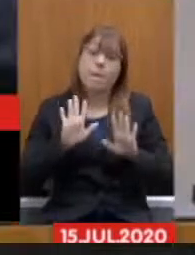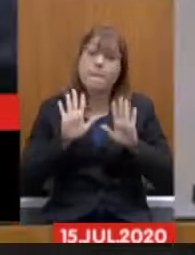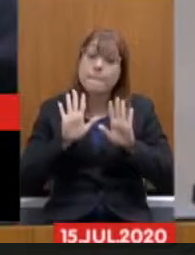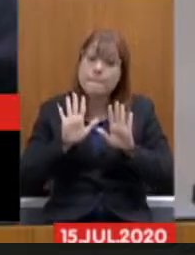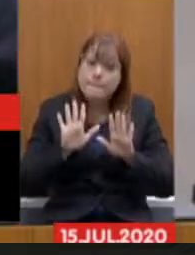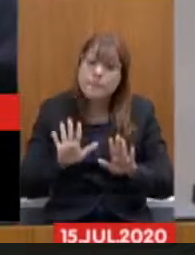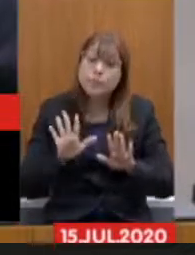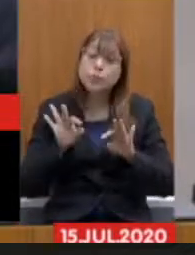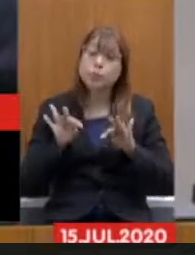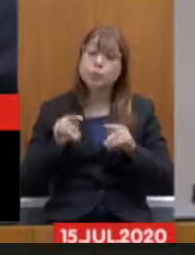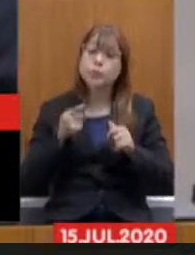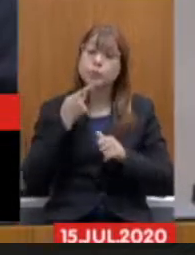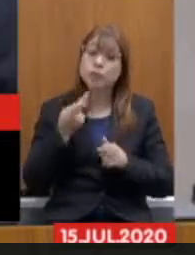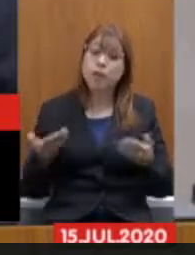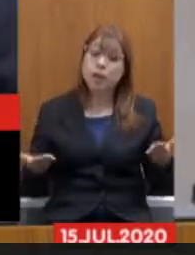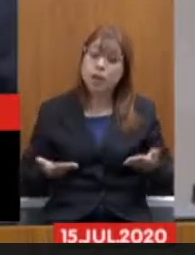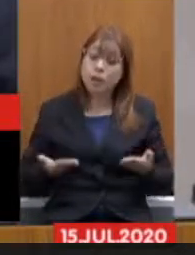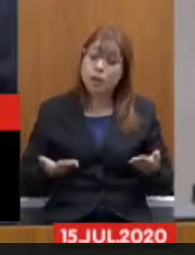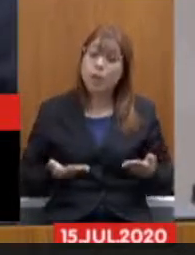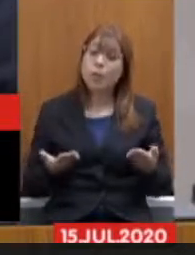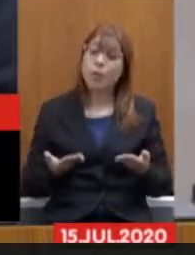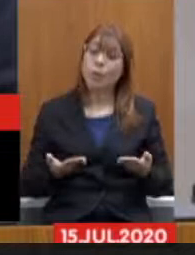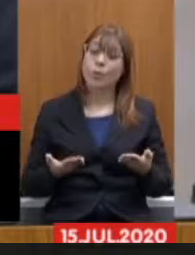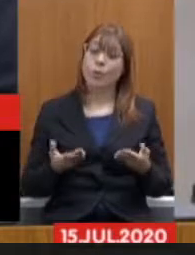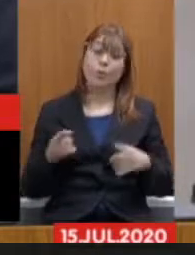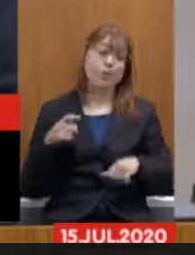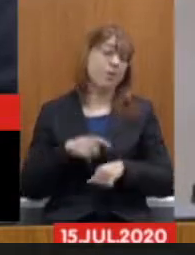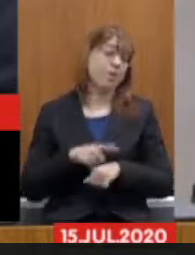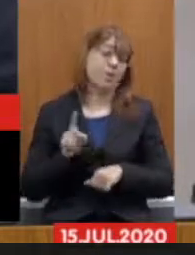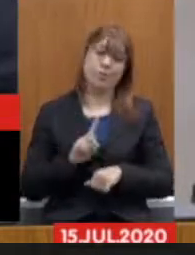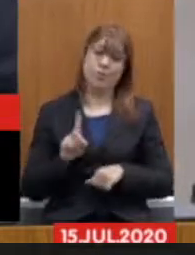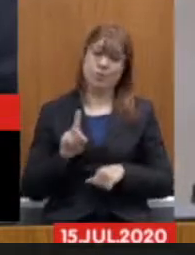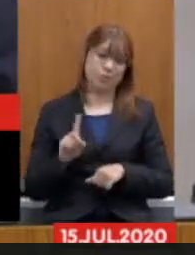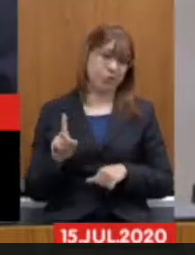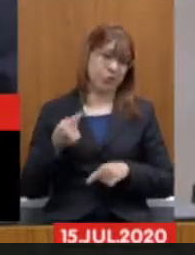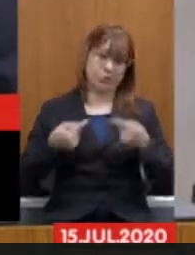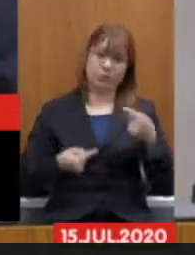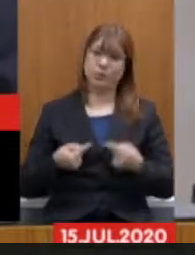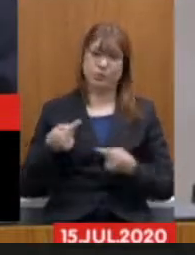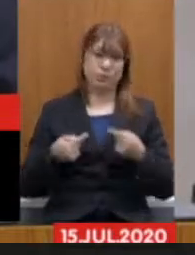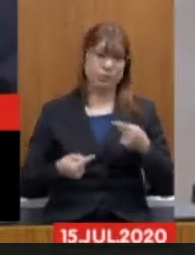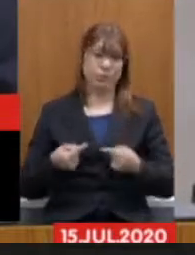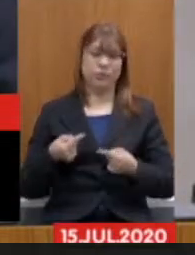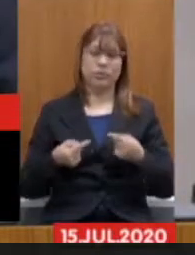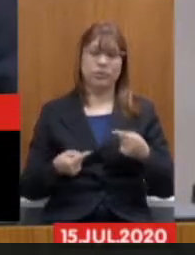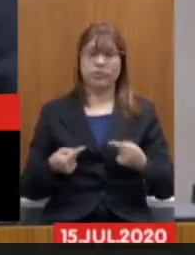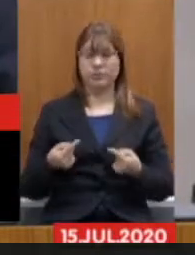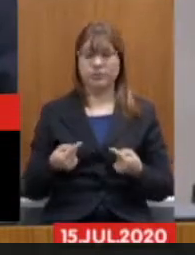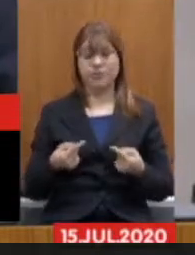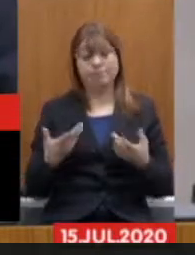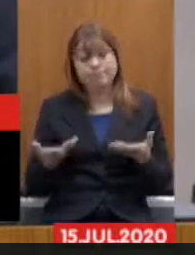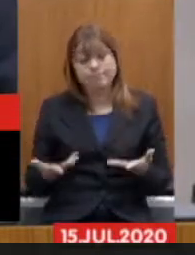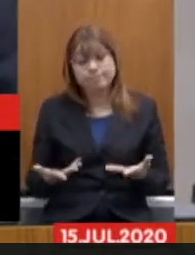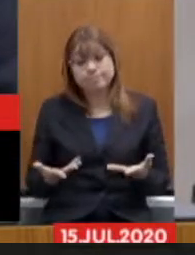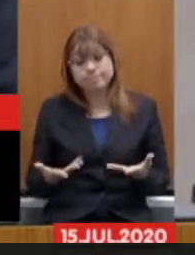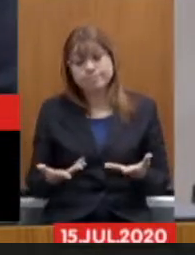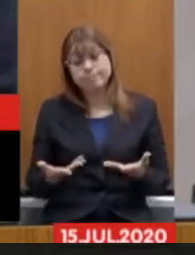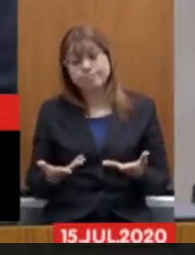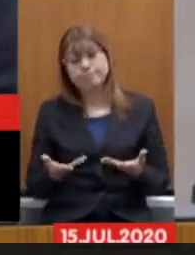alerta para oportunidade que o debate ocorre com as suas limitações então